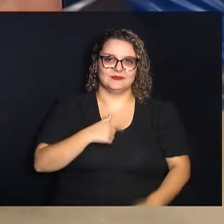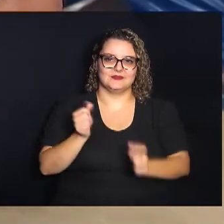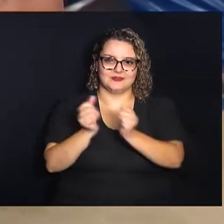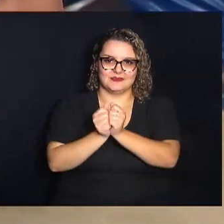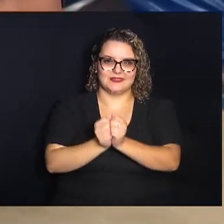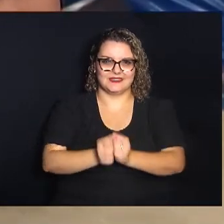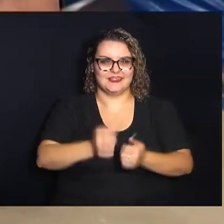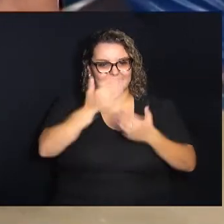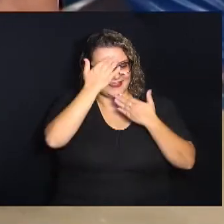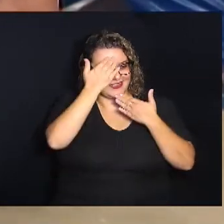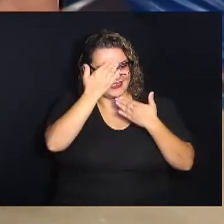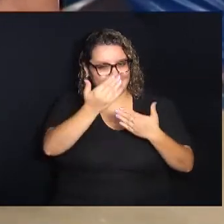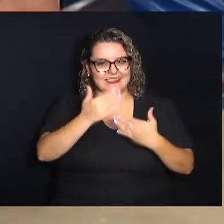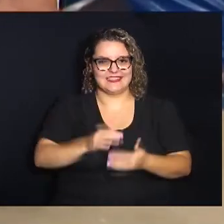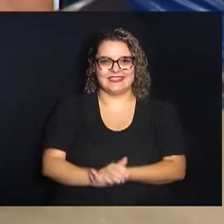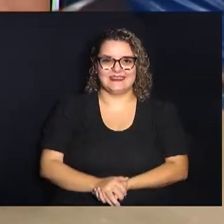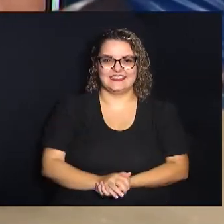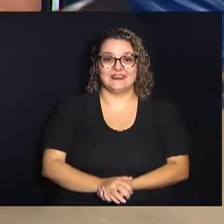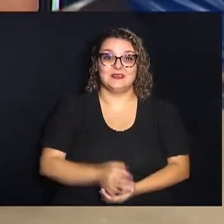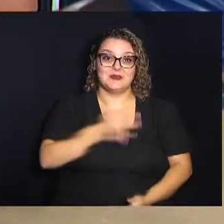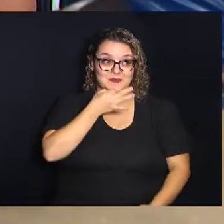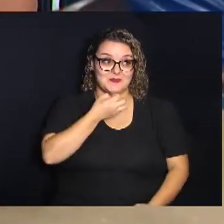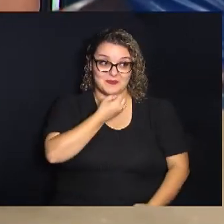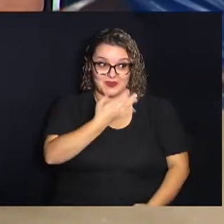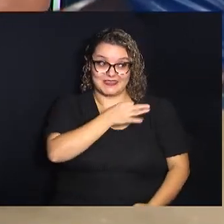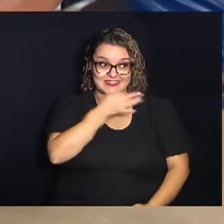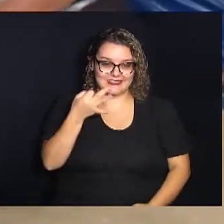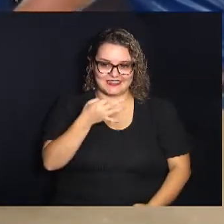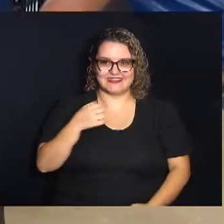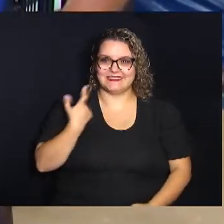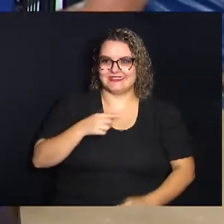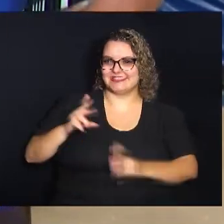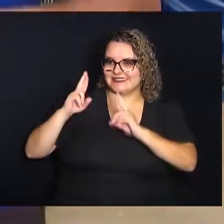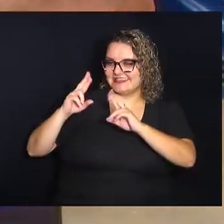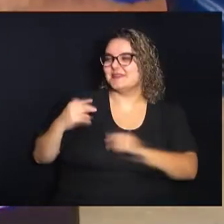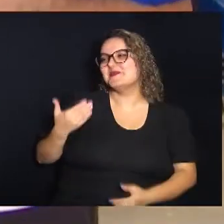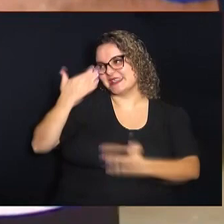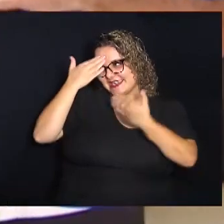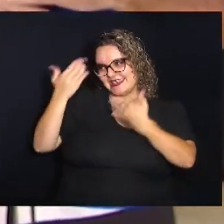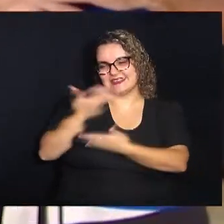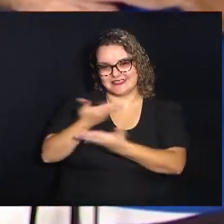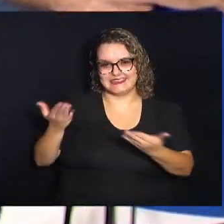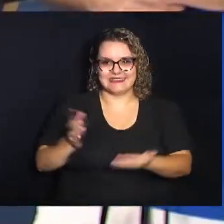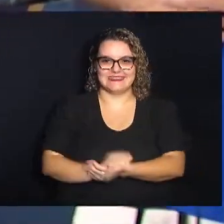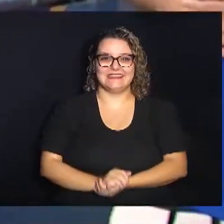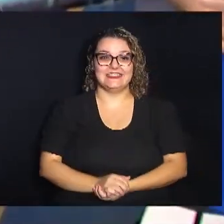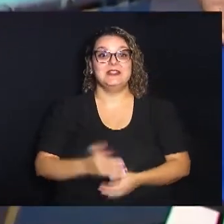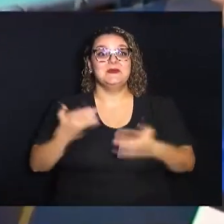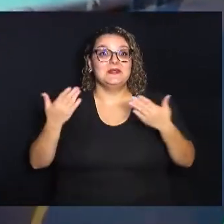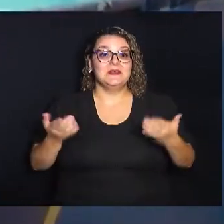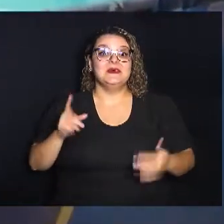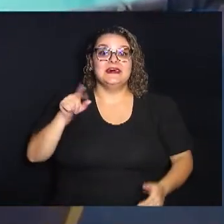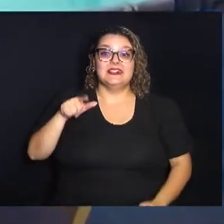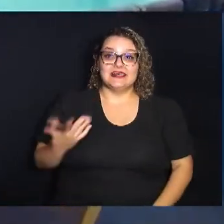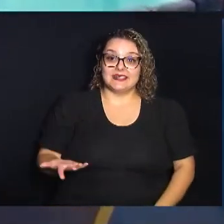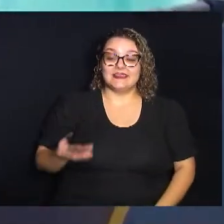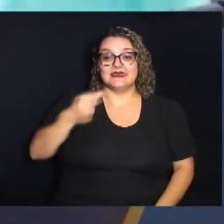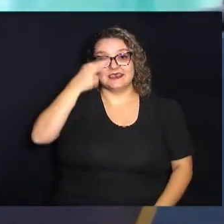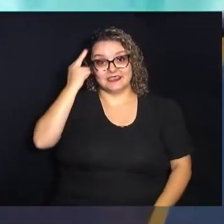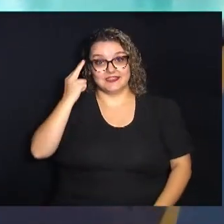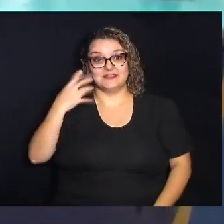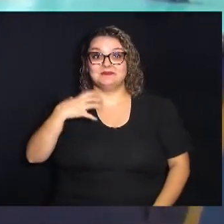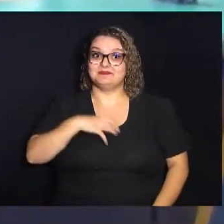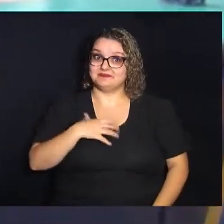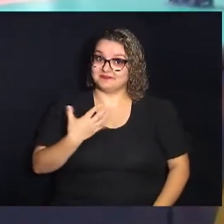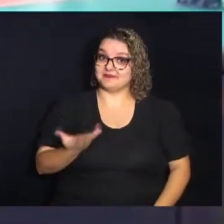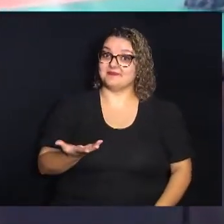muito obrigado. Boa sorte, estamos na torcida aí. Valeu, obrigado. Obrigado a vocês. Valeu, valeu. Bom, é isso aí, Gabriel. O clima é esse,